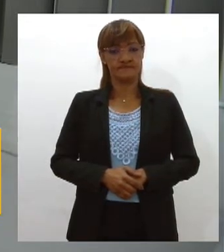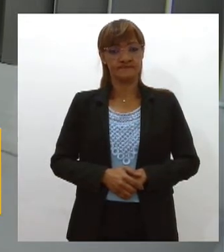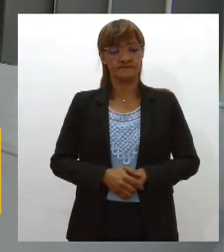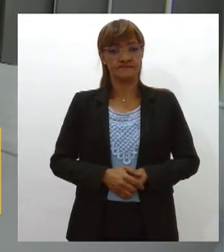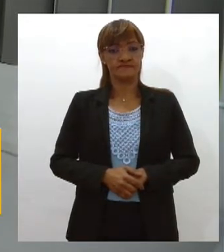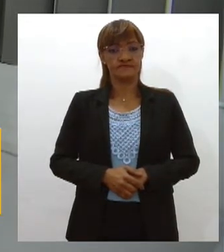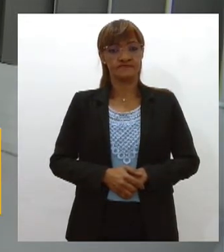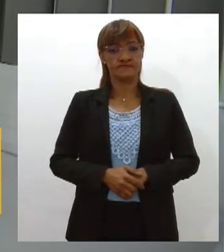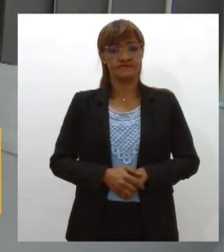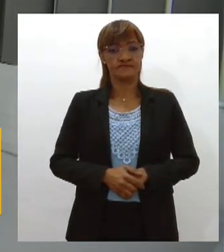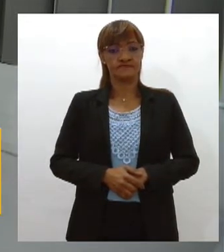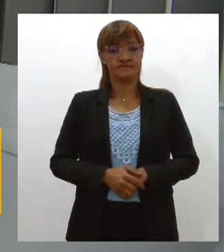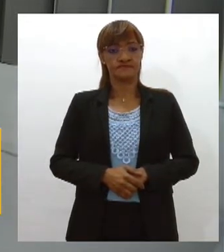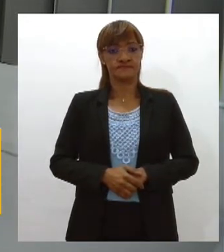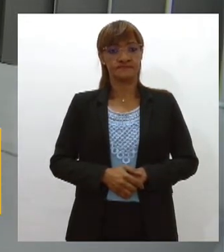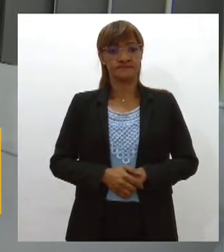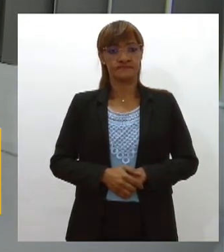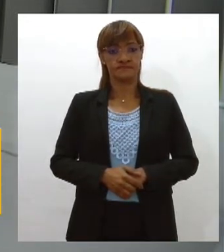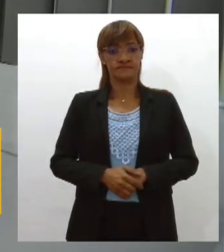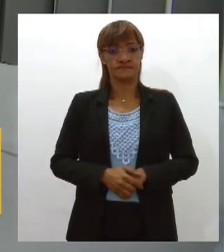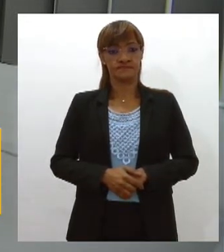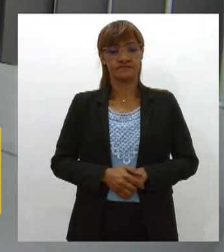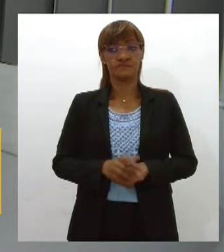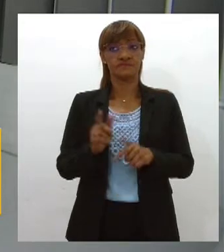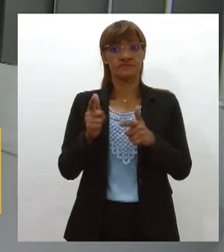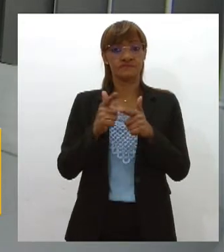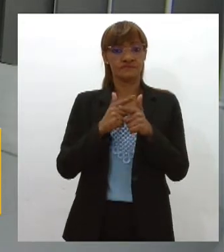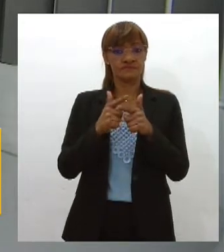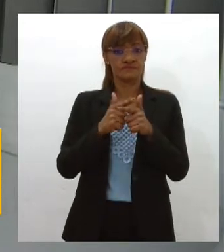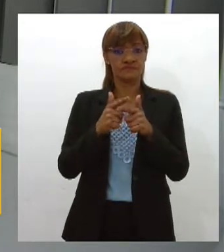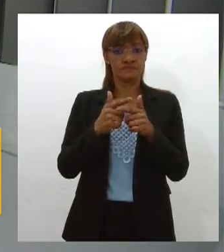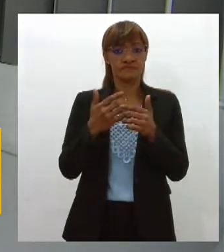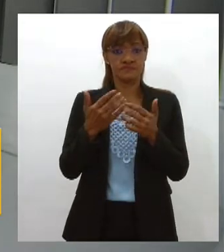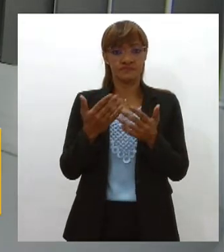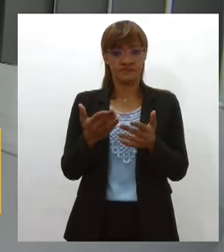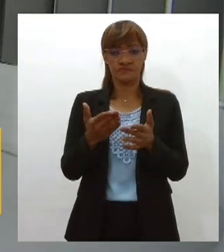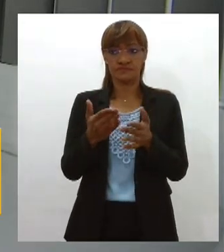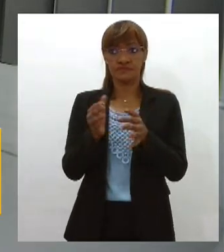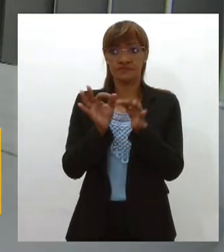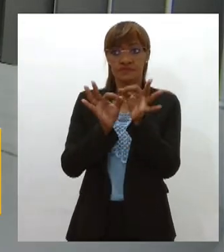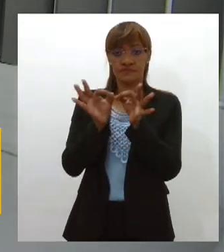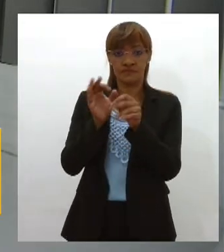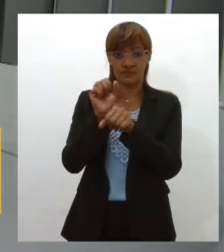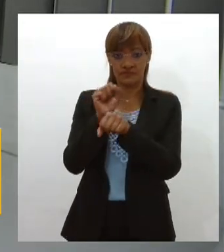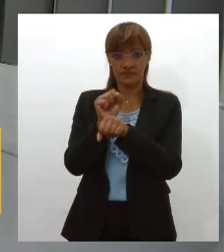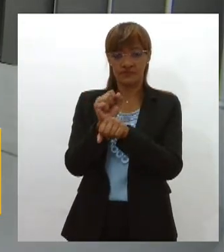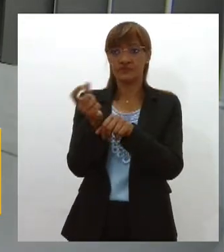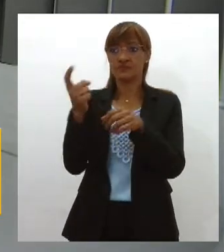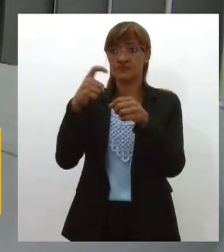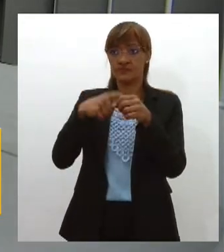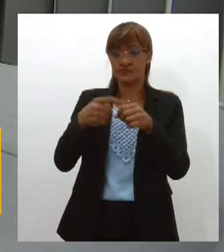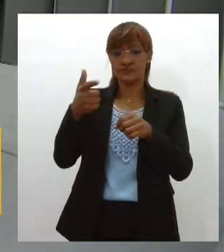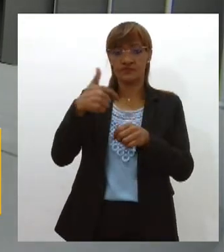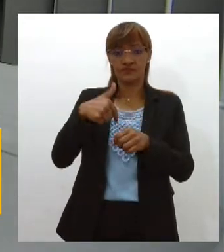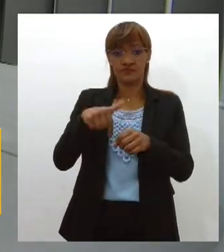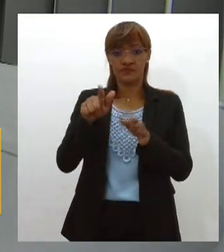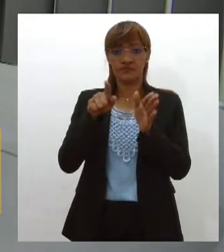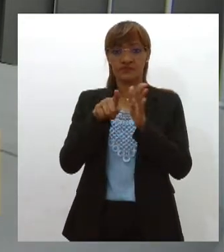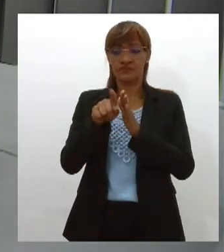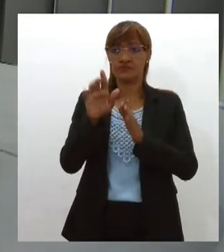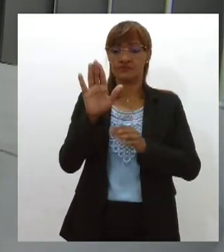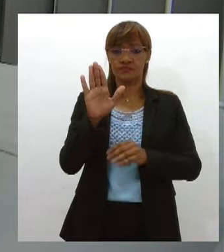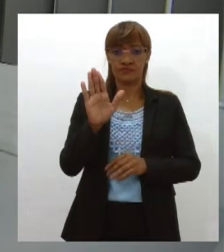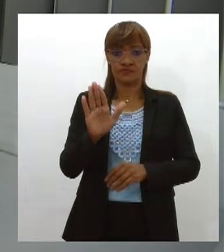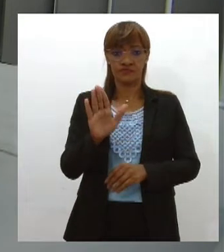Bem, a gente está com um probleminha no áudio, é isso, produção, e a gente vai fazer uma pausa e vamos retomar, então, aqui o nosso bate-papo.